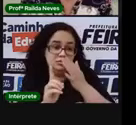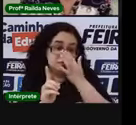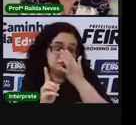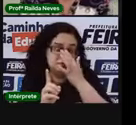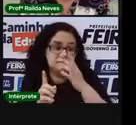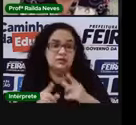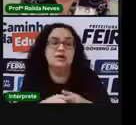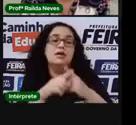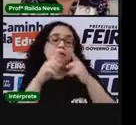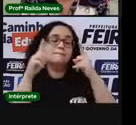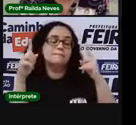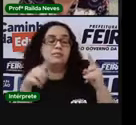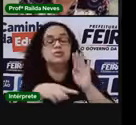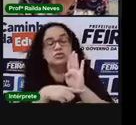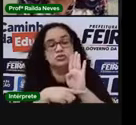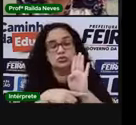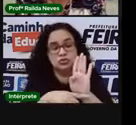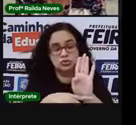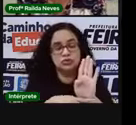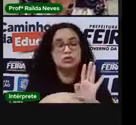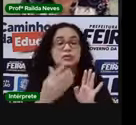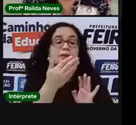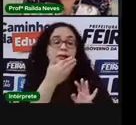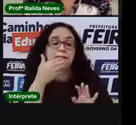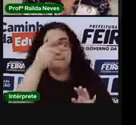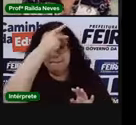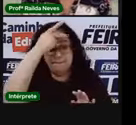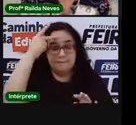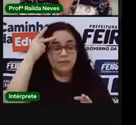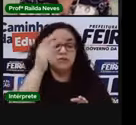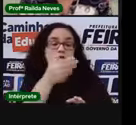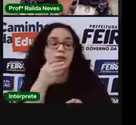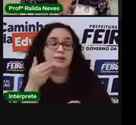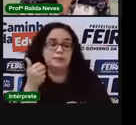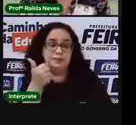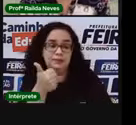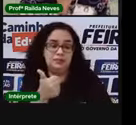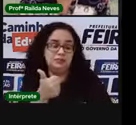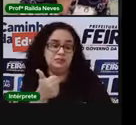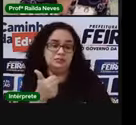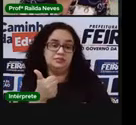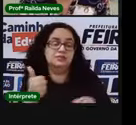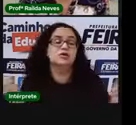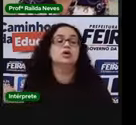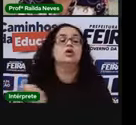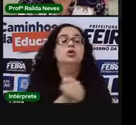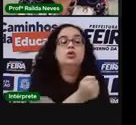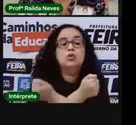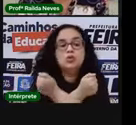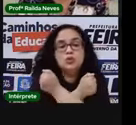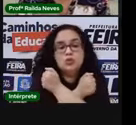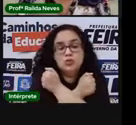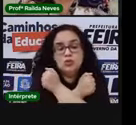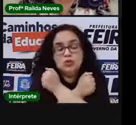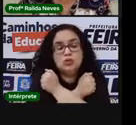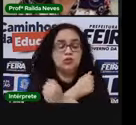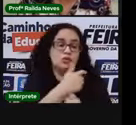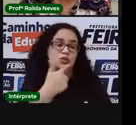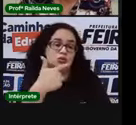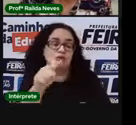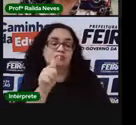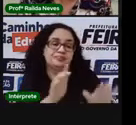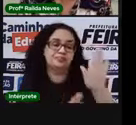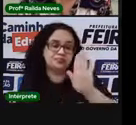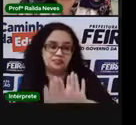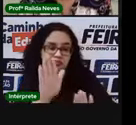você ajuda para que ela se melhore, não é? Então, essa é a perspectiva do abraço. Acolher o outro, cuidar